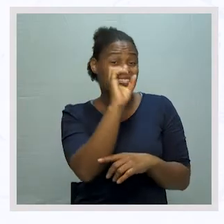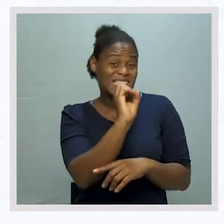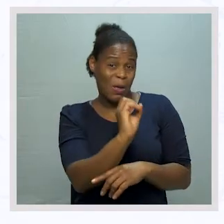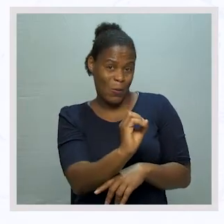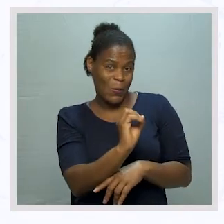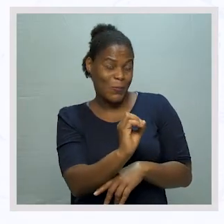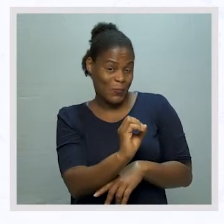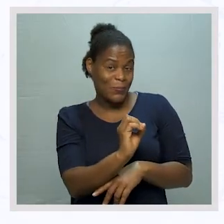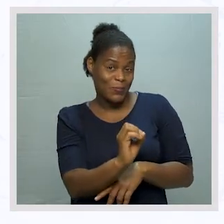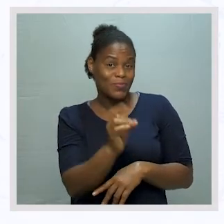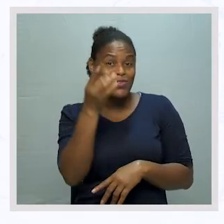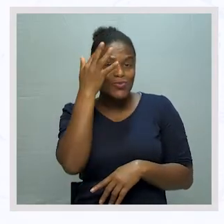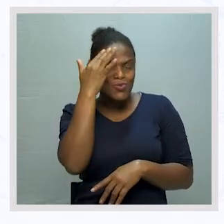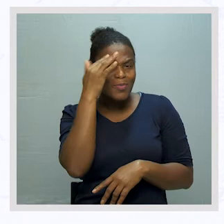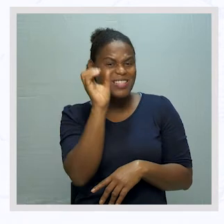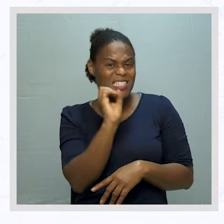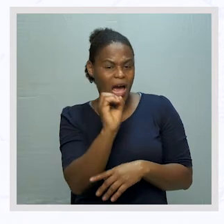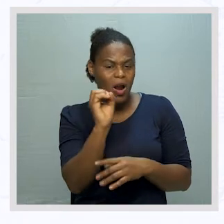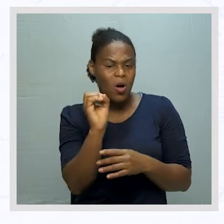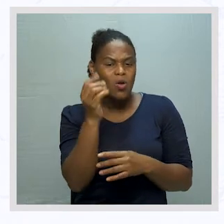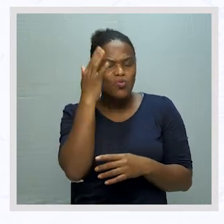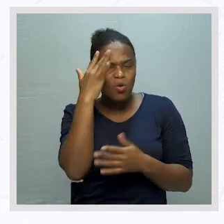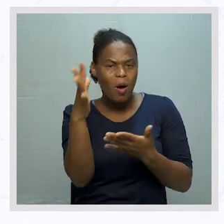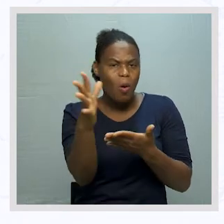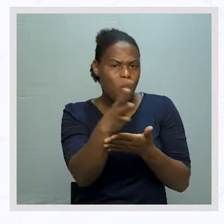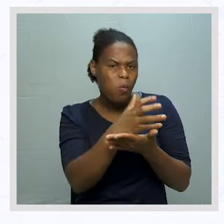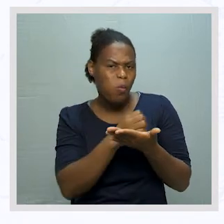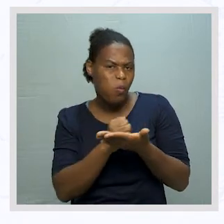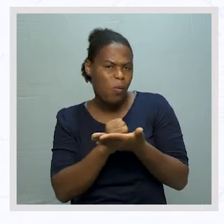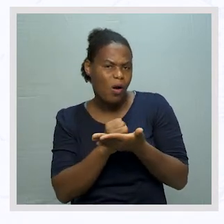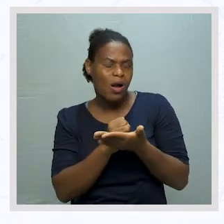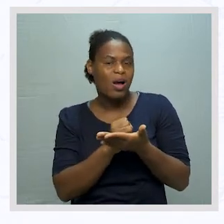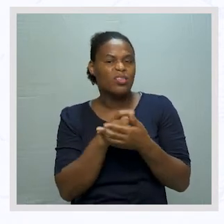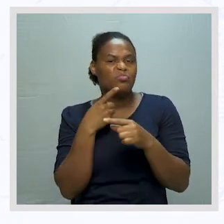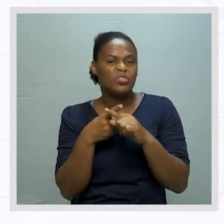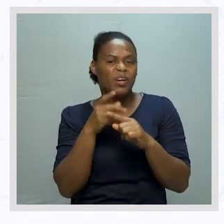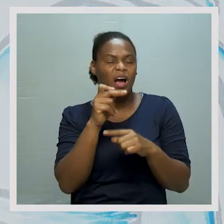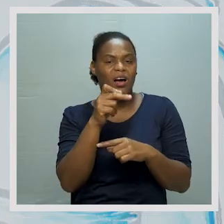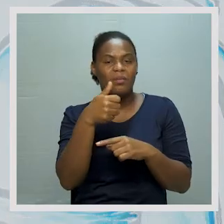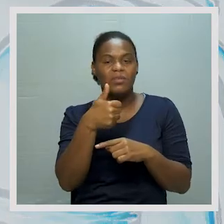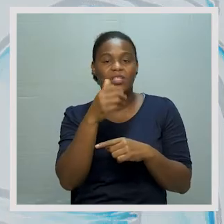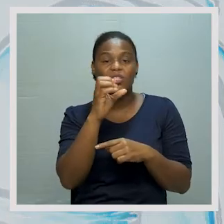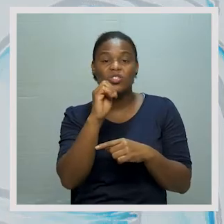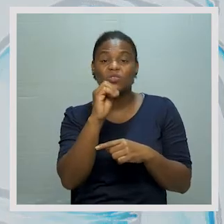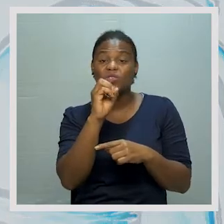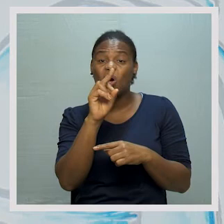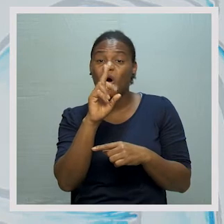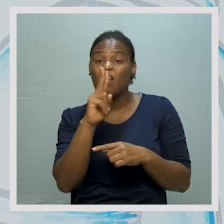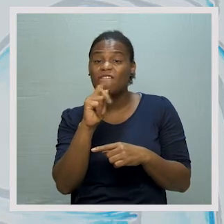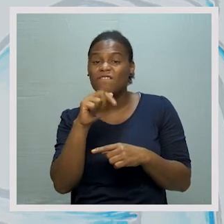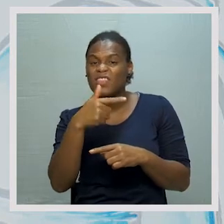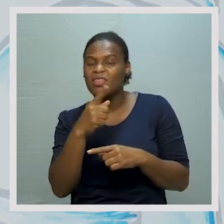número 0 é o elemento absorvente da multiplicação. Por quê que ele é